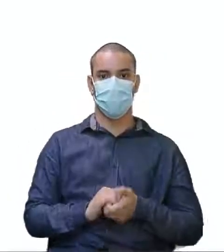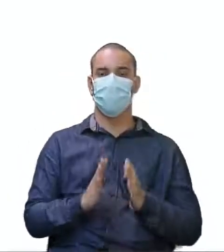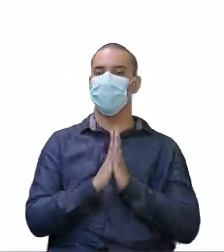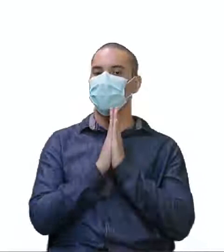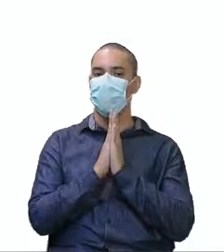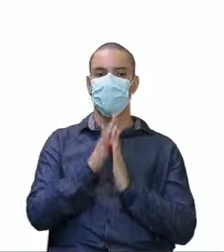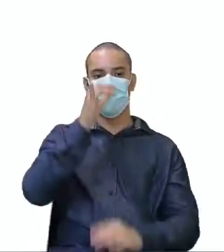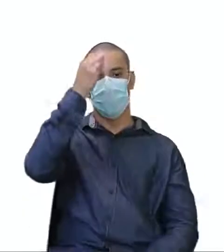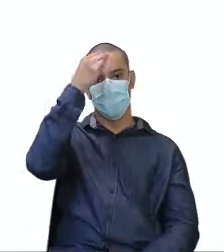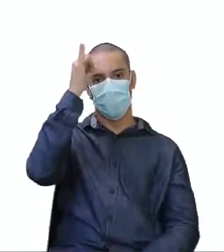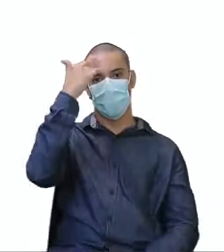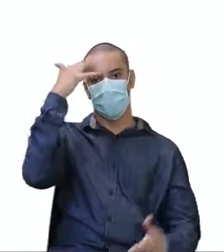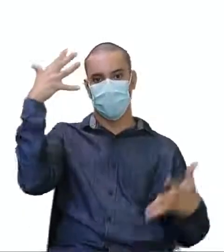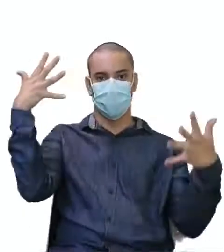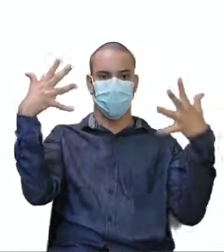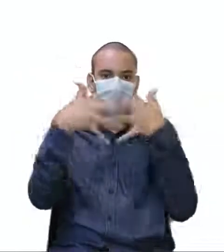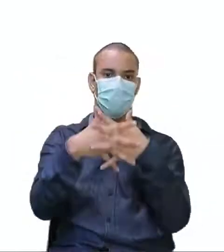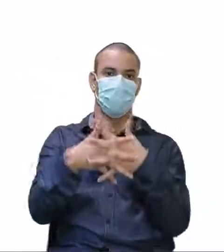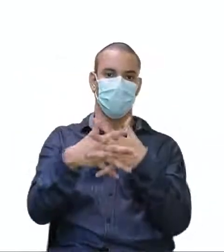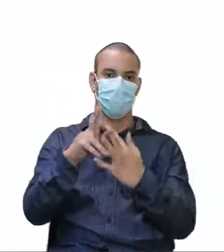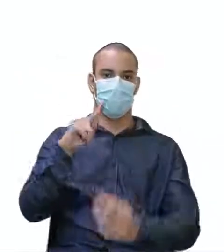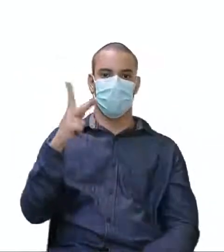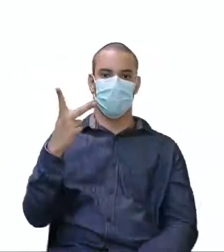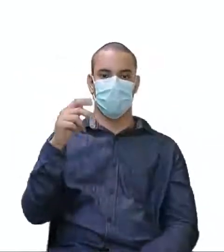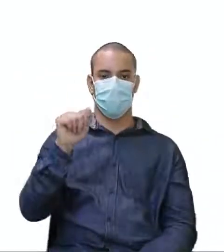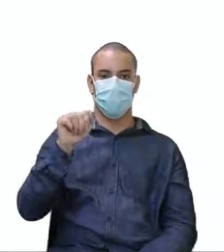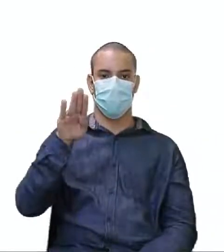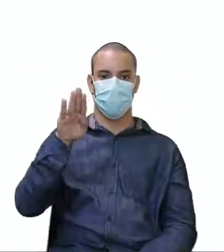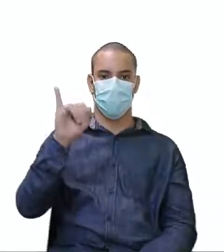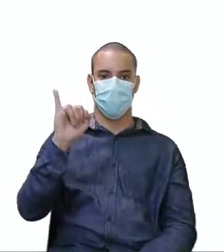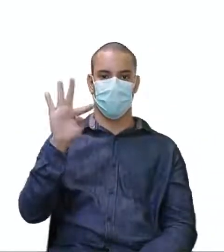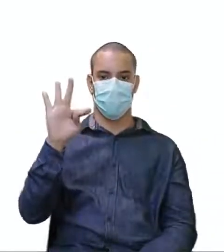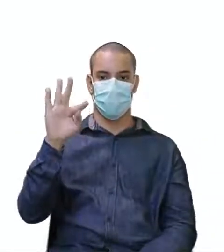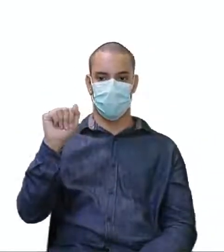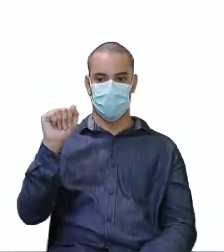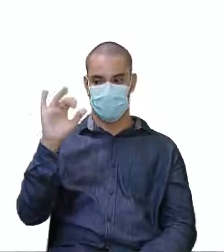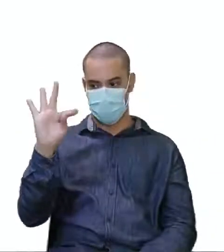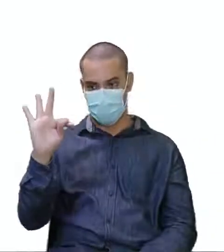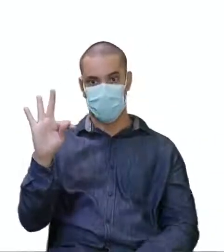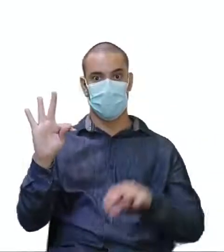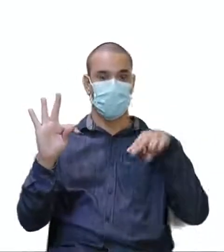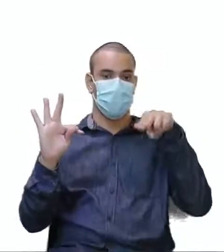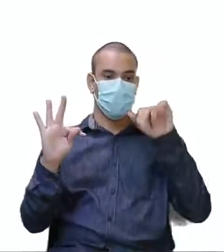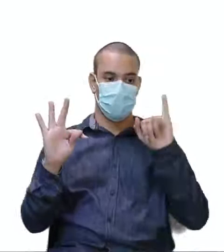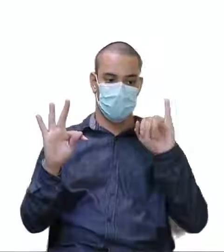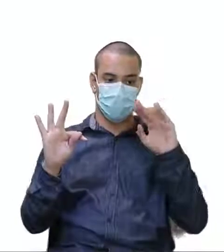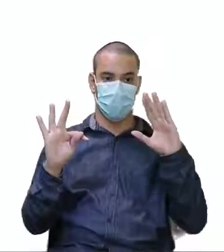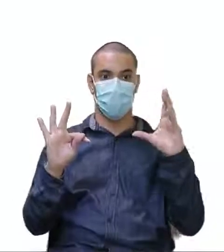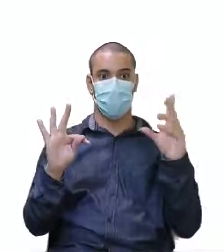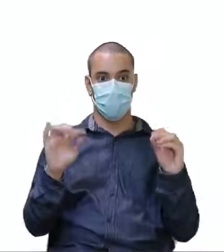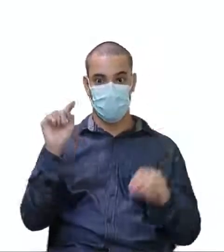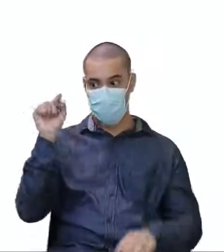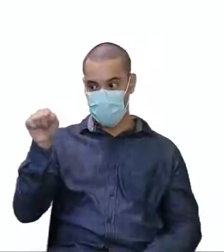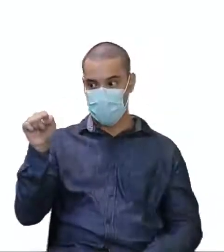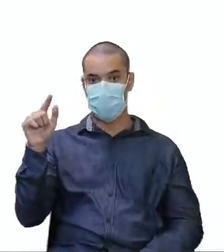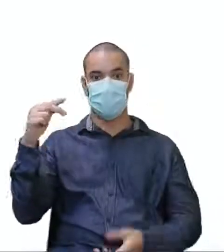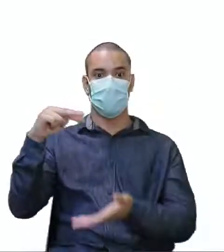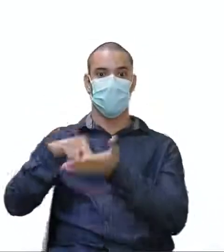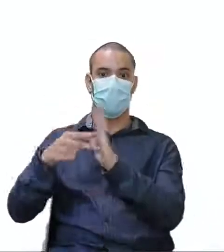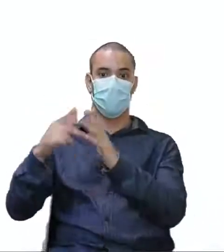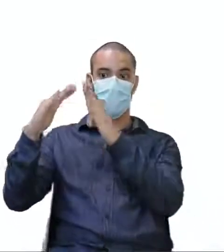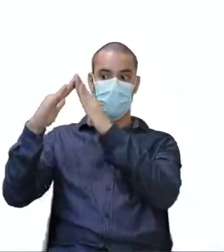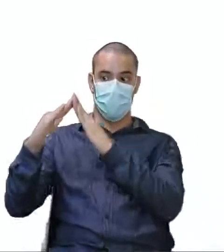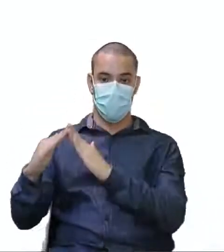Não confunda hábitat e nicho ecológico. O hábitat é o local onde a espécie vive. E o nicho ecológico